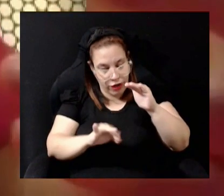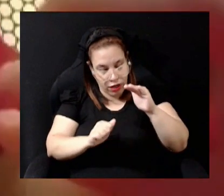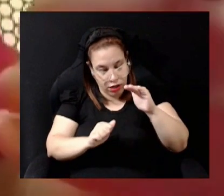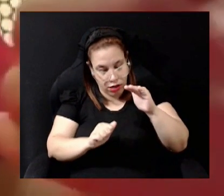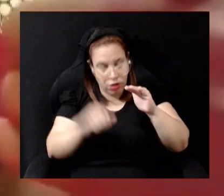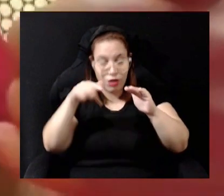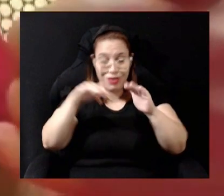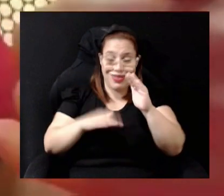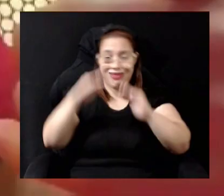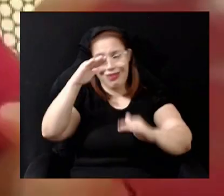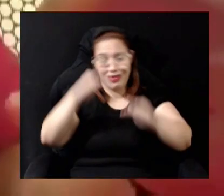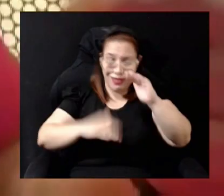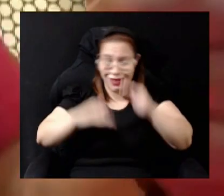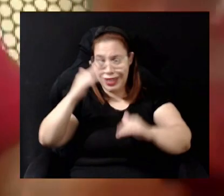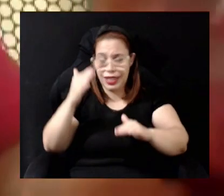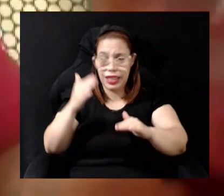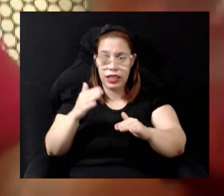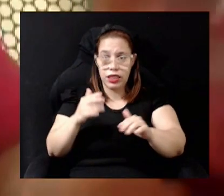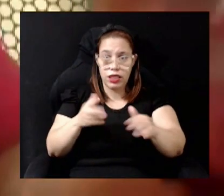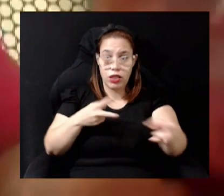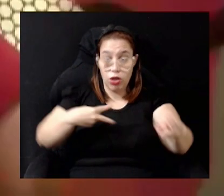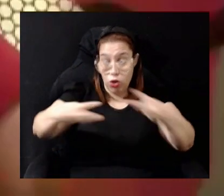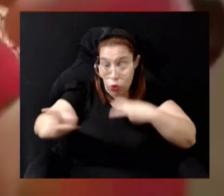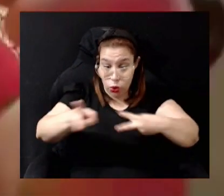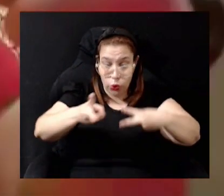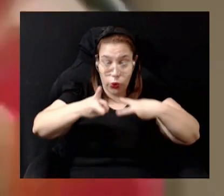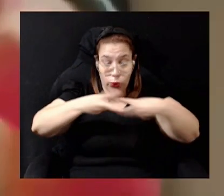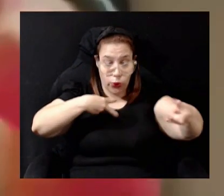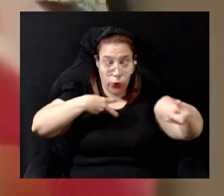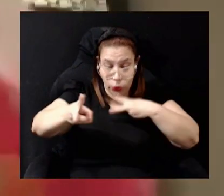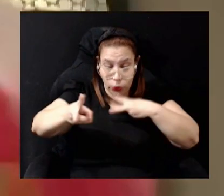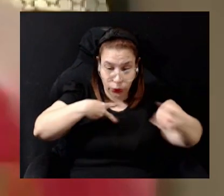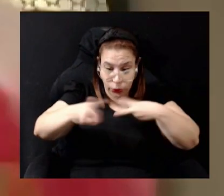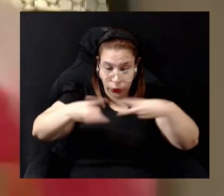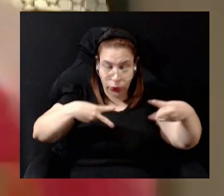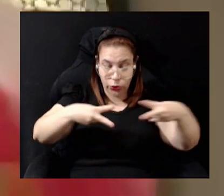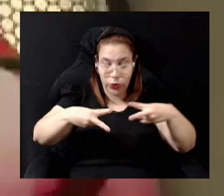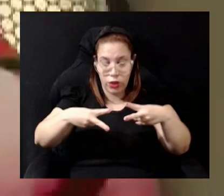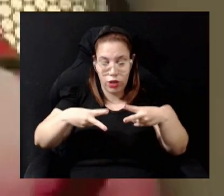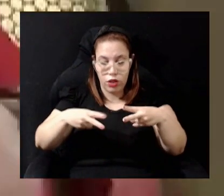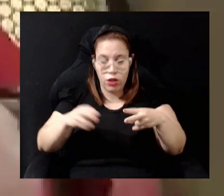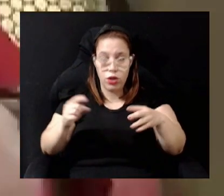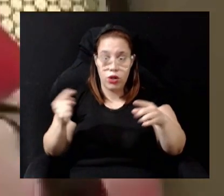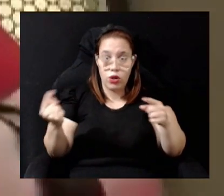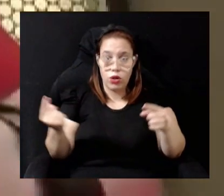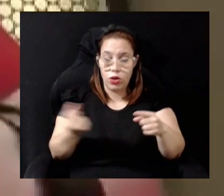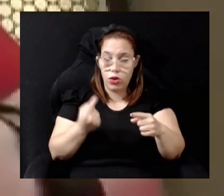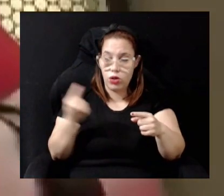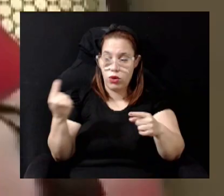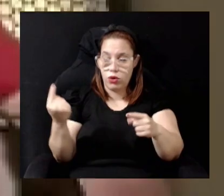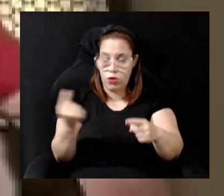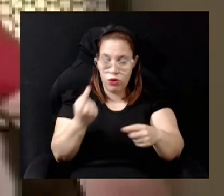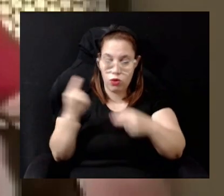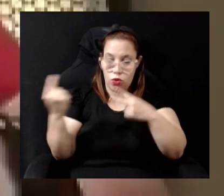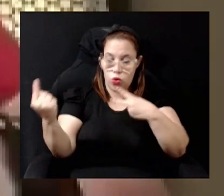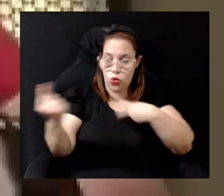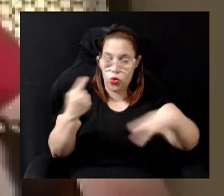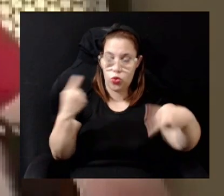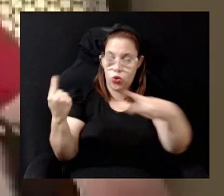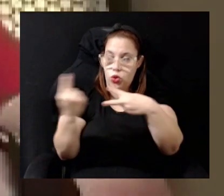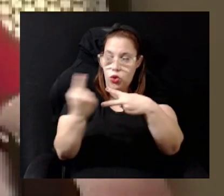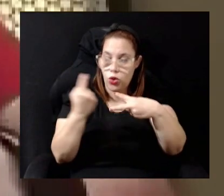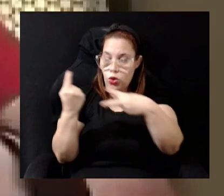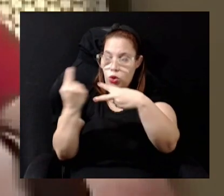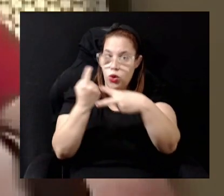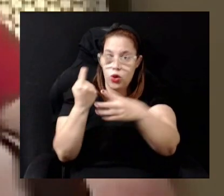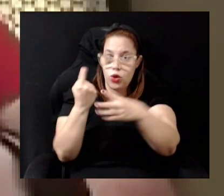acaba gerando correntes, né, de ar descendentes, que vão alimentando o sistema na parte inicial dele, na parte baixa